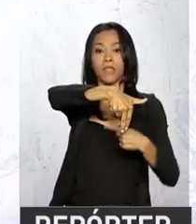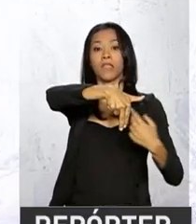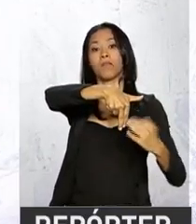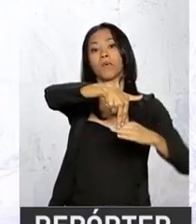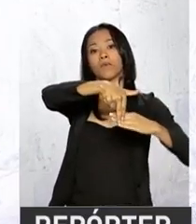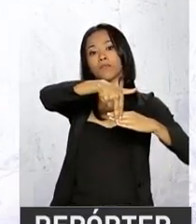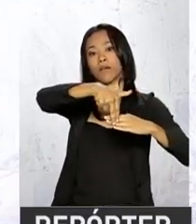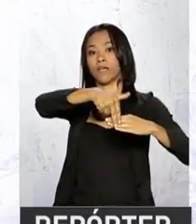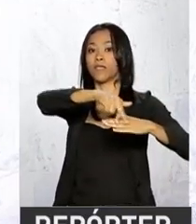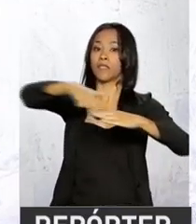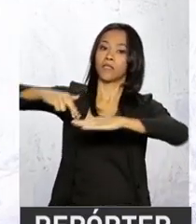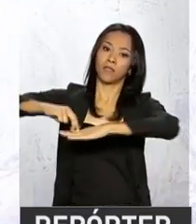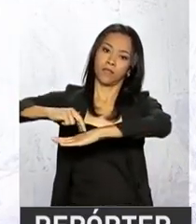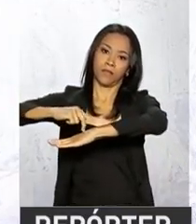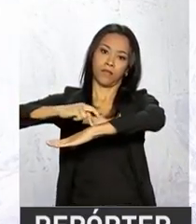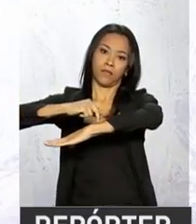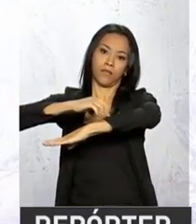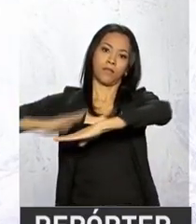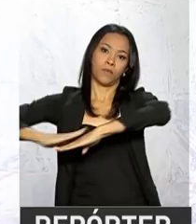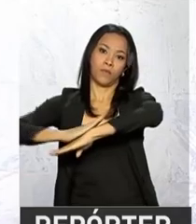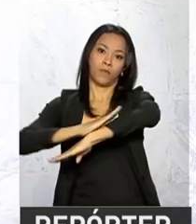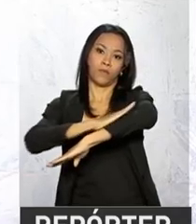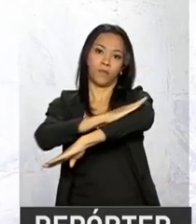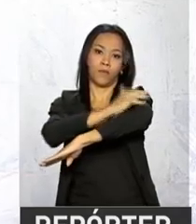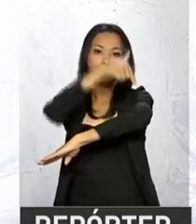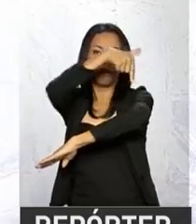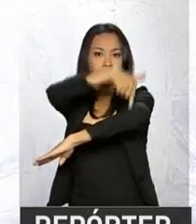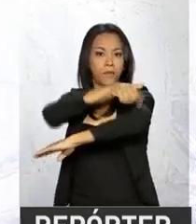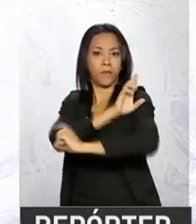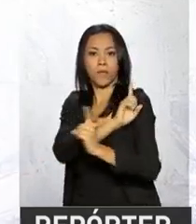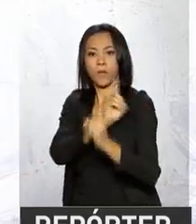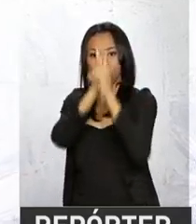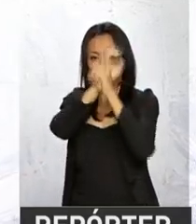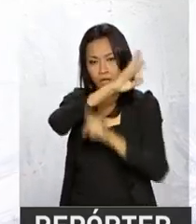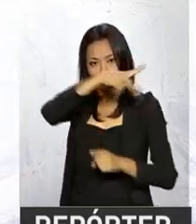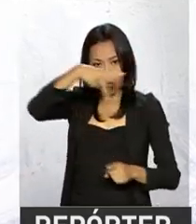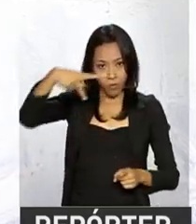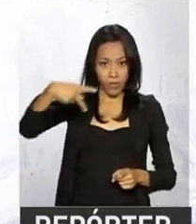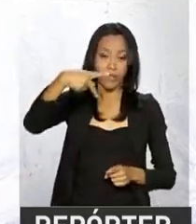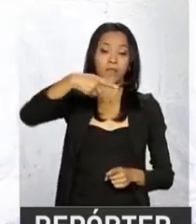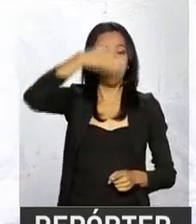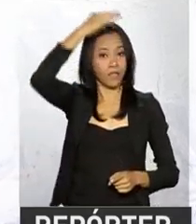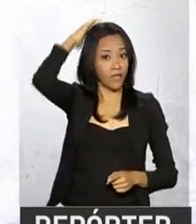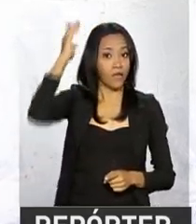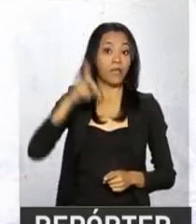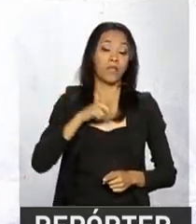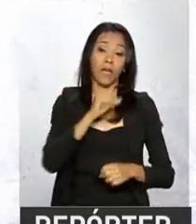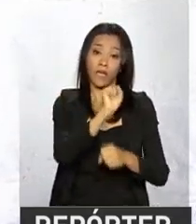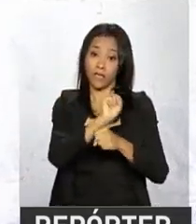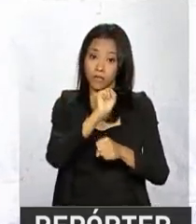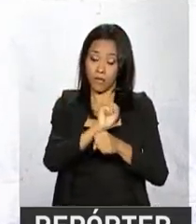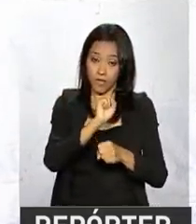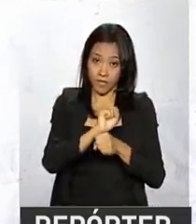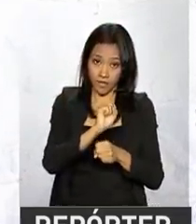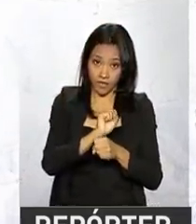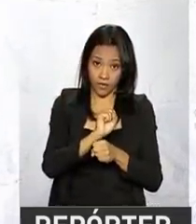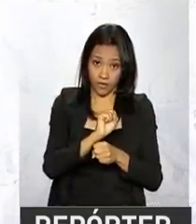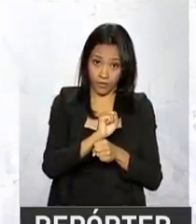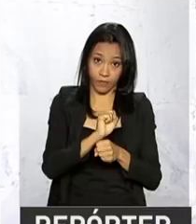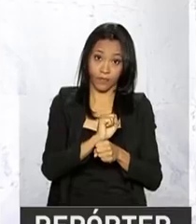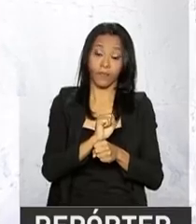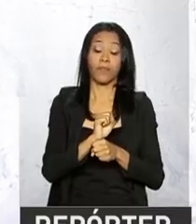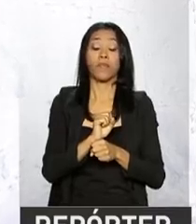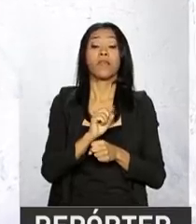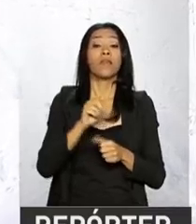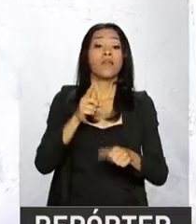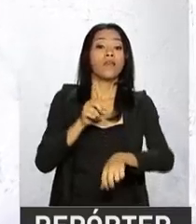do palácio, onde vai se encontrar com o presidente Michel Temer, que o estará aguardando na entrada principal.